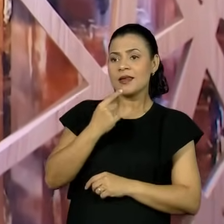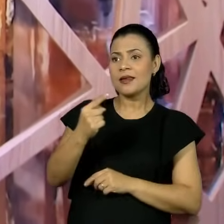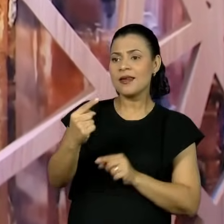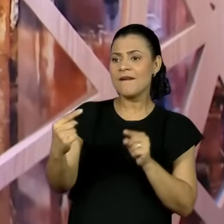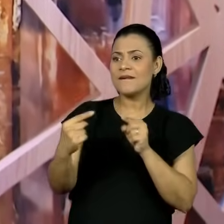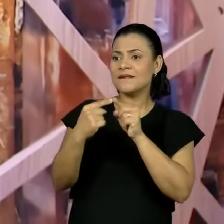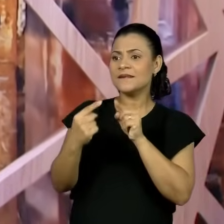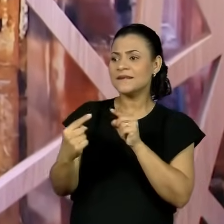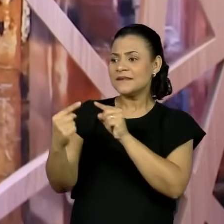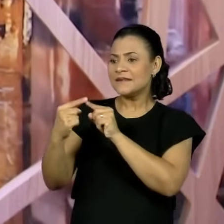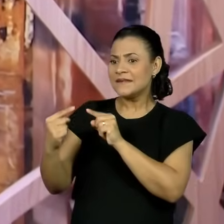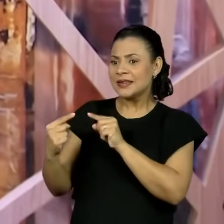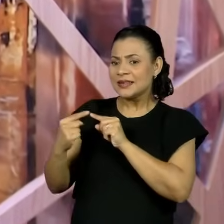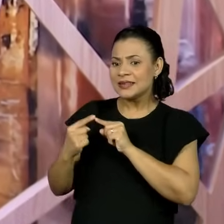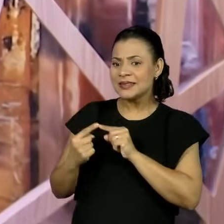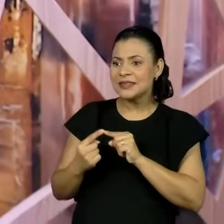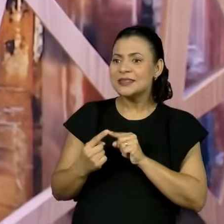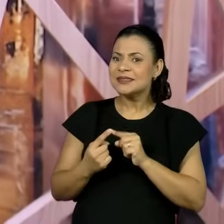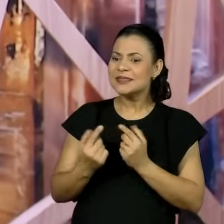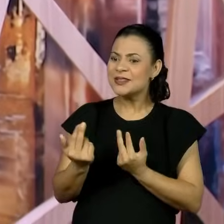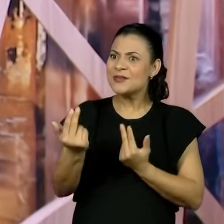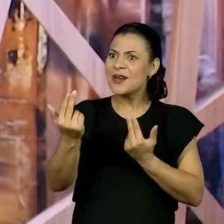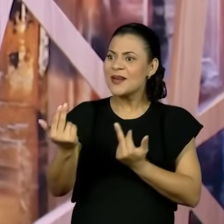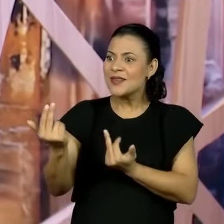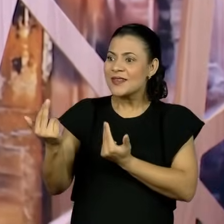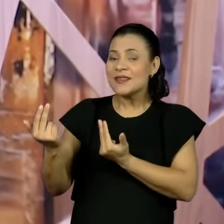uma identidade positiva. Então, todo